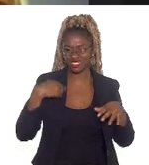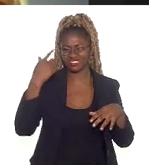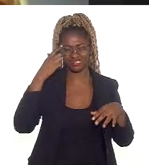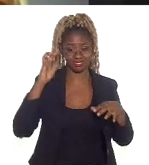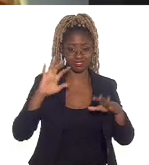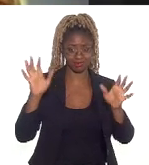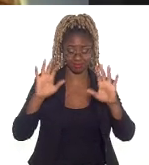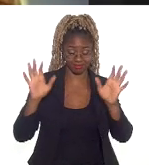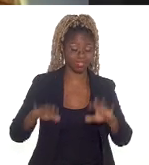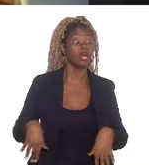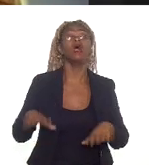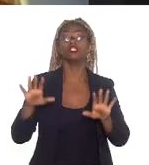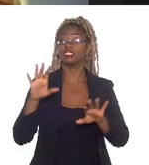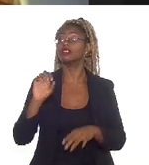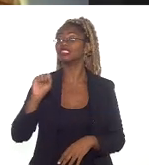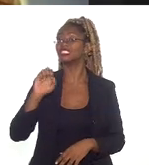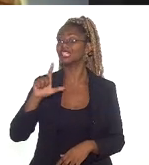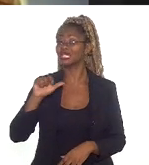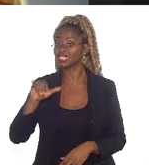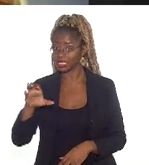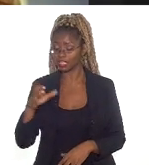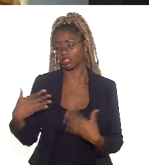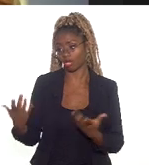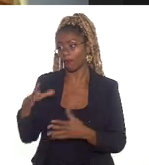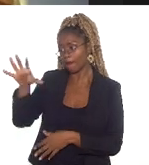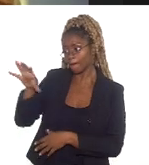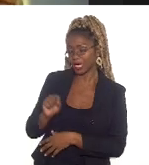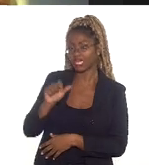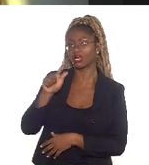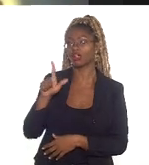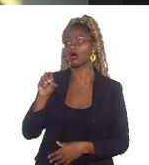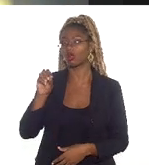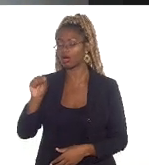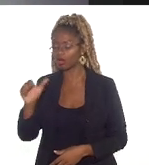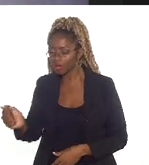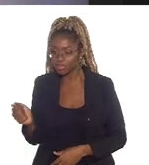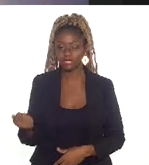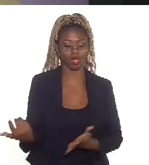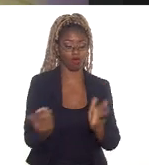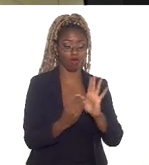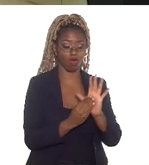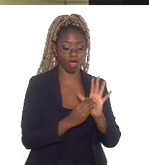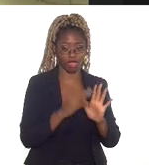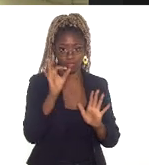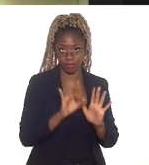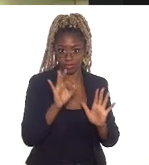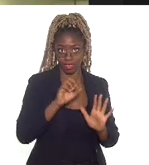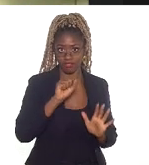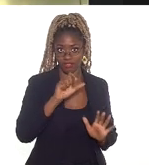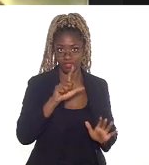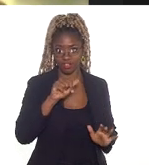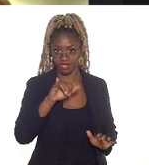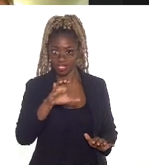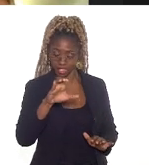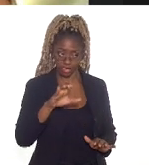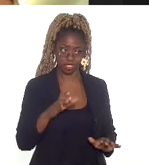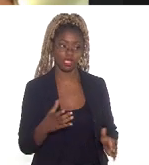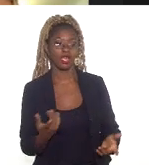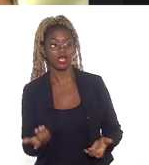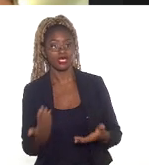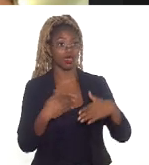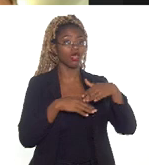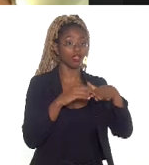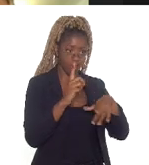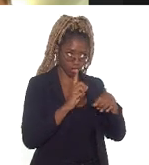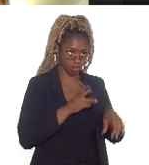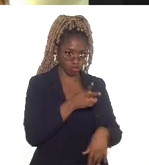Então, o senhor pega a glosa, aplica a taxa Selic e acumula para o outro ano, é isso?